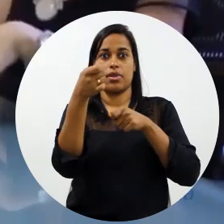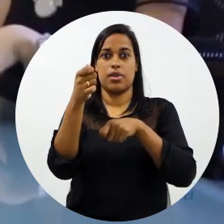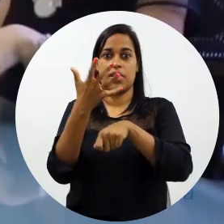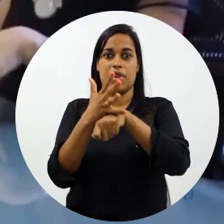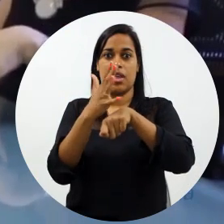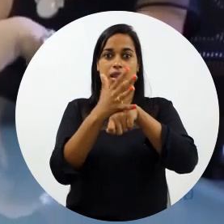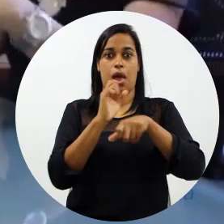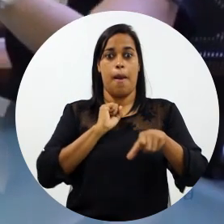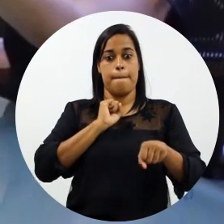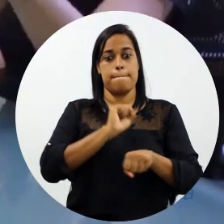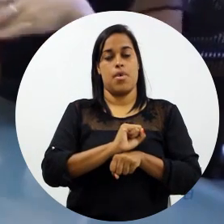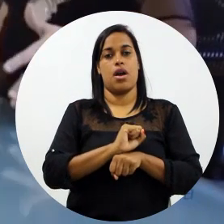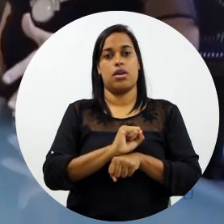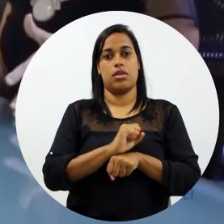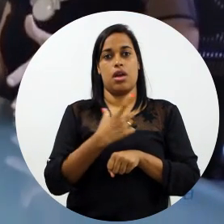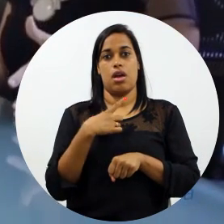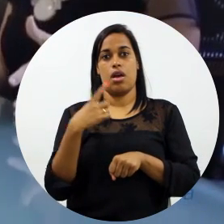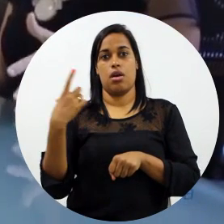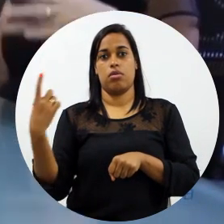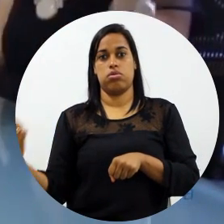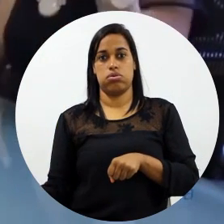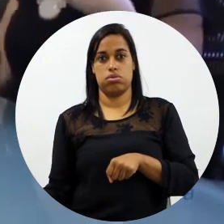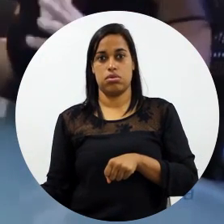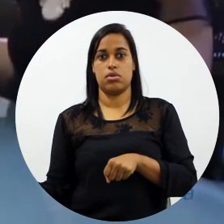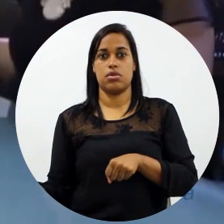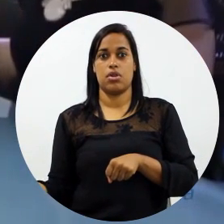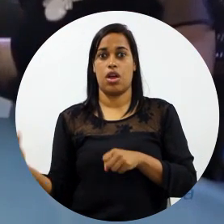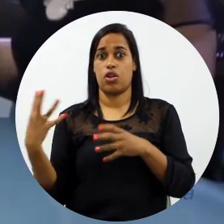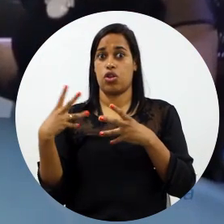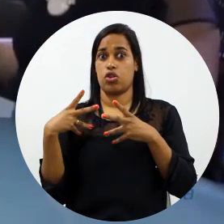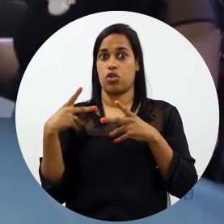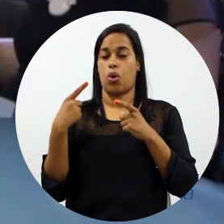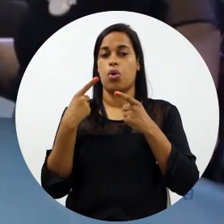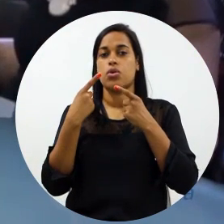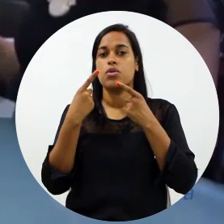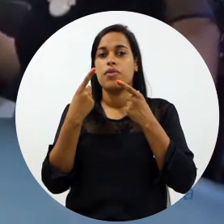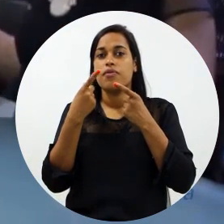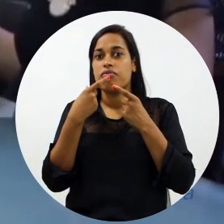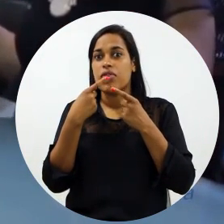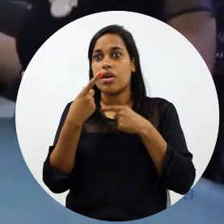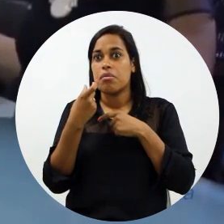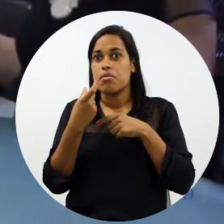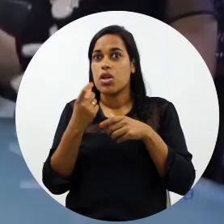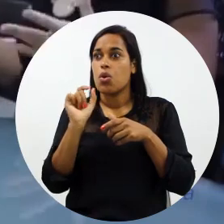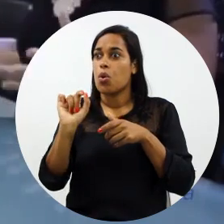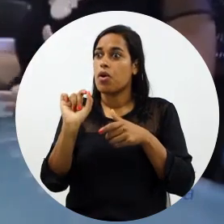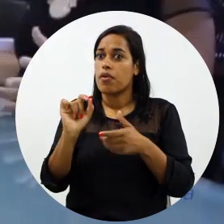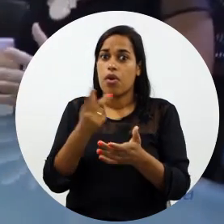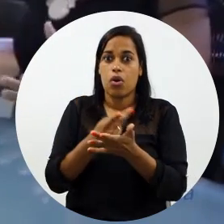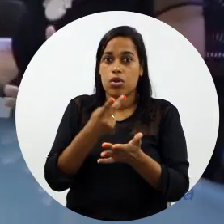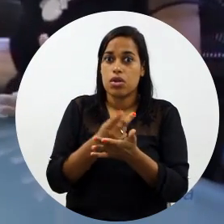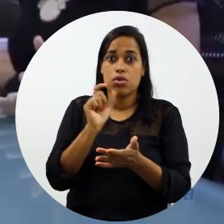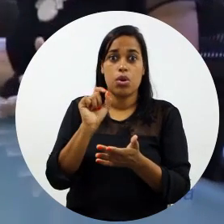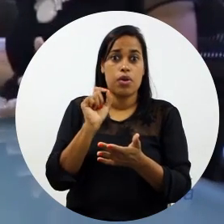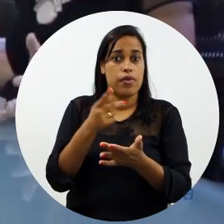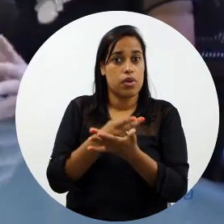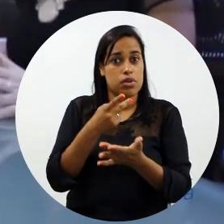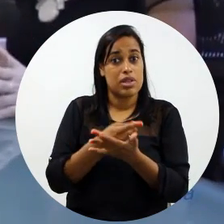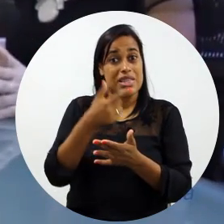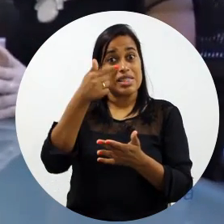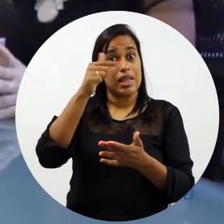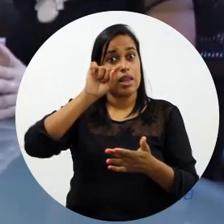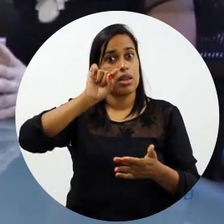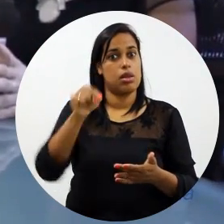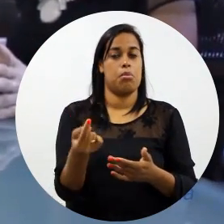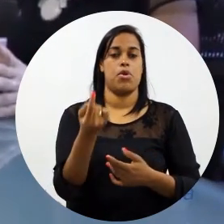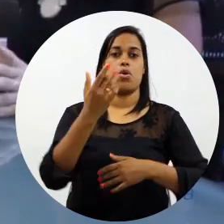treinamento para aqui, e sai um cara numa maca todo vermelho, e aí assim, nossa, o que aconteceu? A empresa grande, 7.000